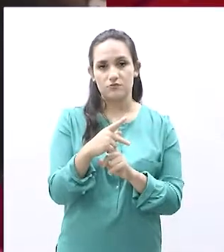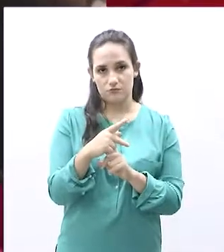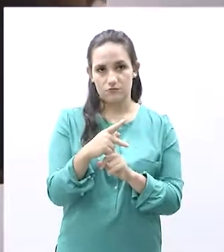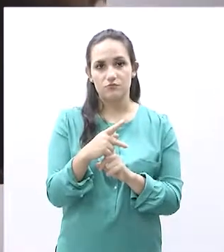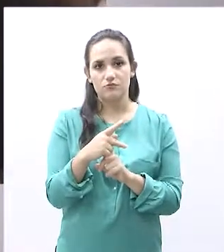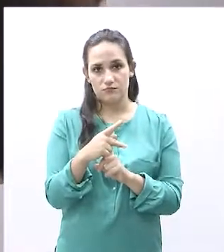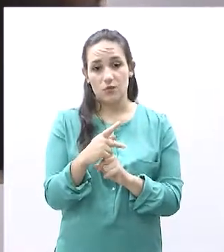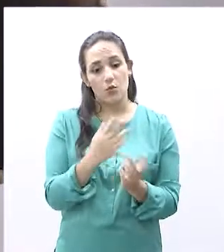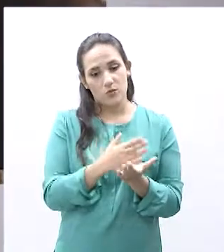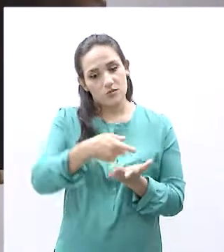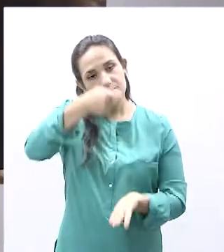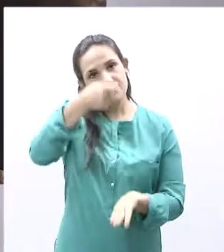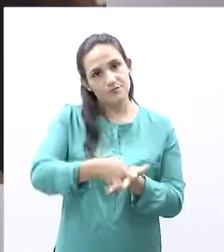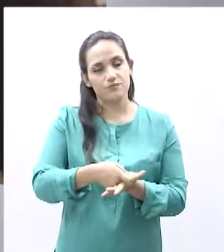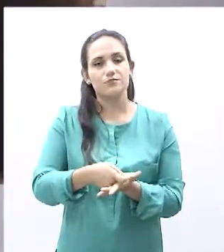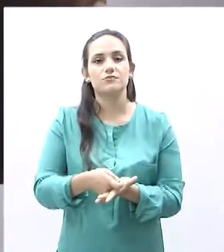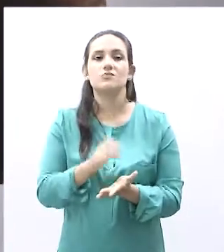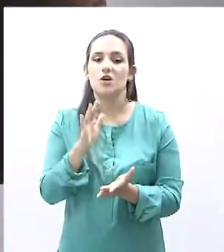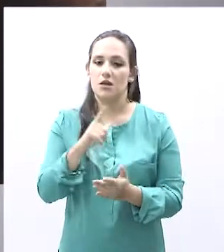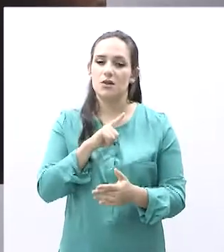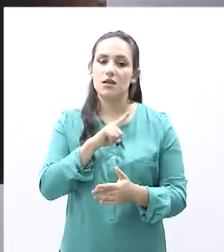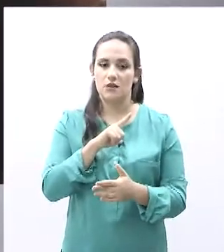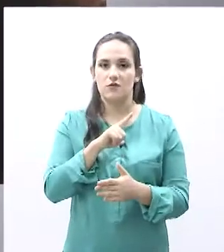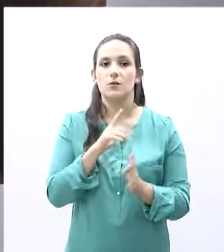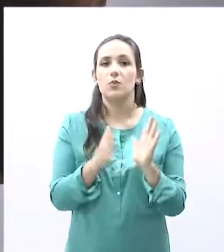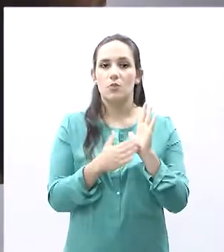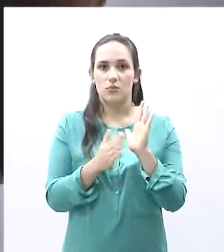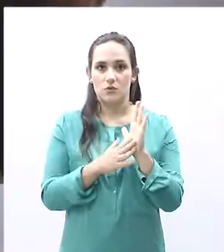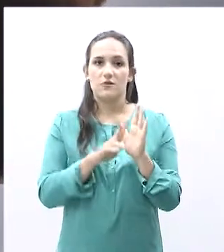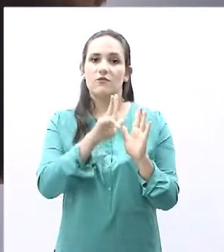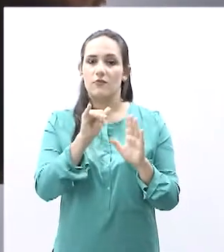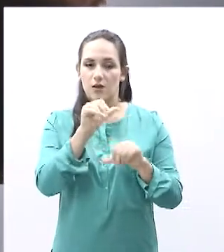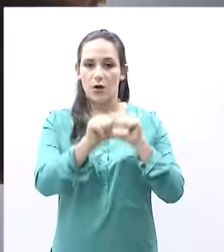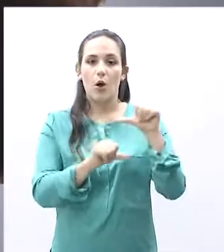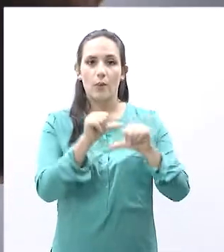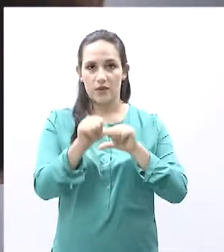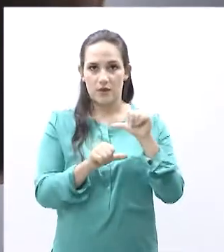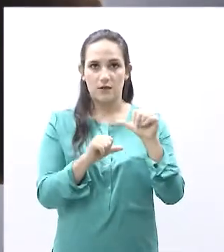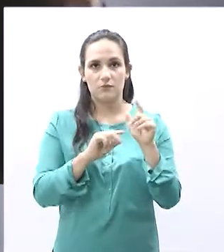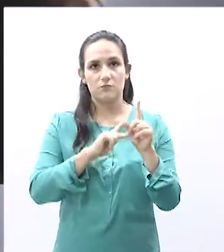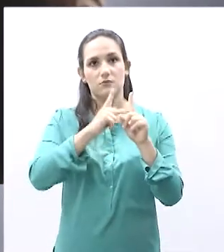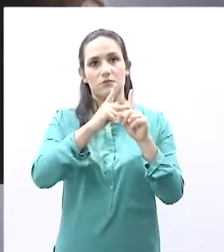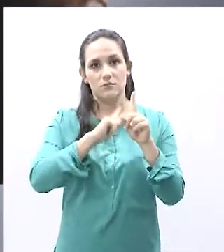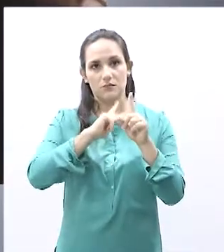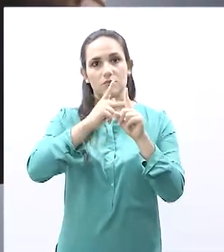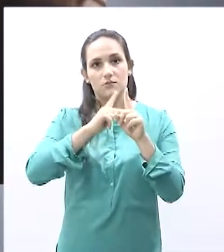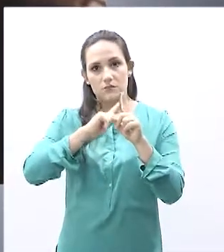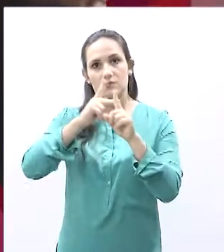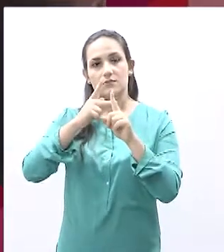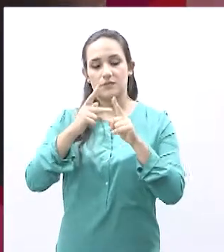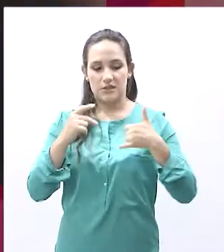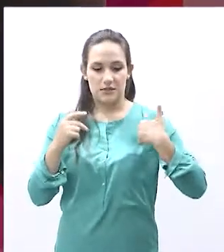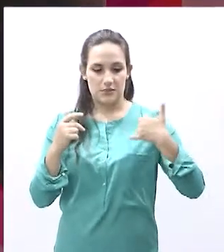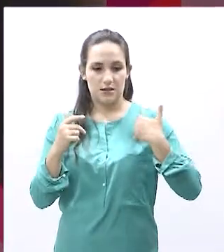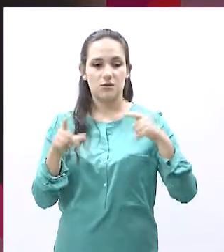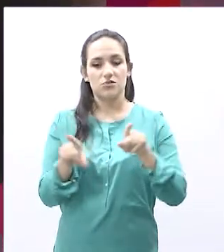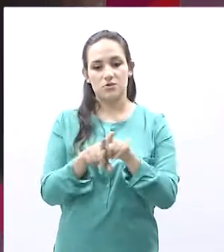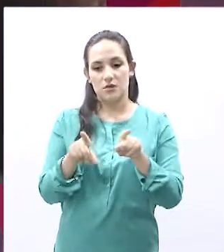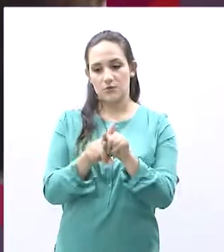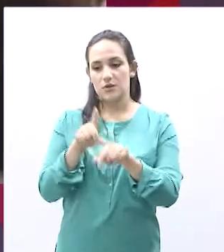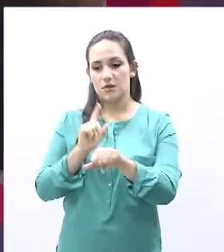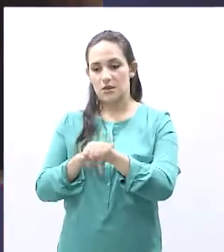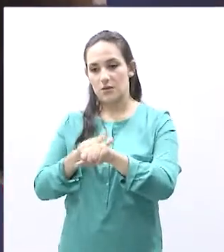trazida, né, entrou em vigor, já houve a previsão de aumento, de aumento de idade e tempo